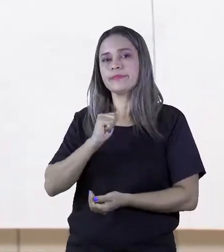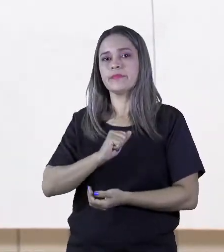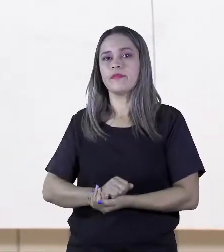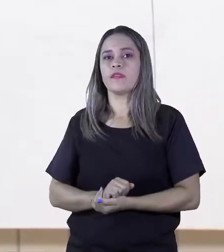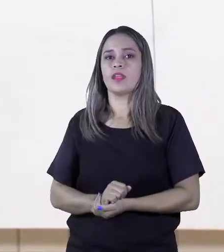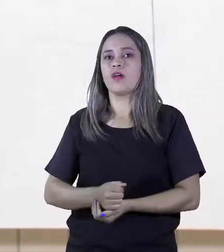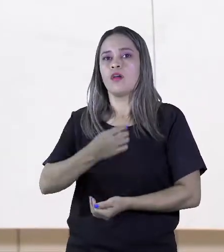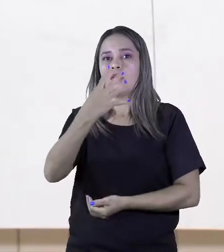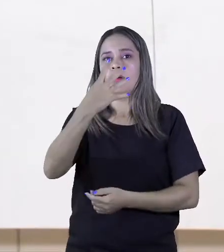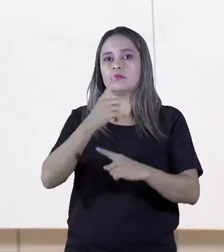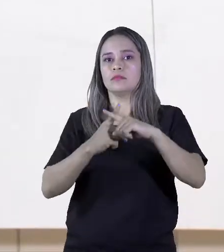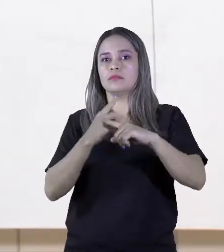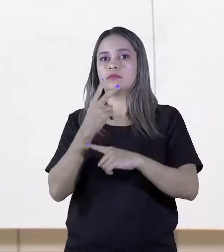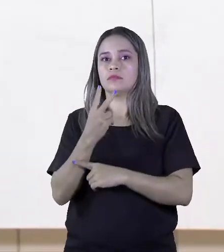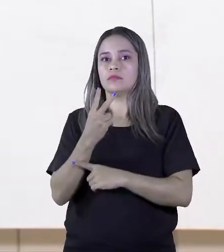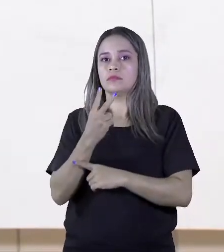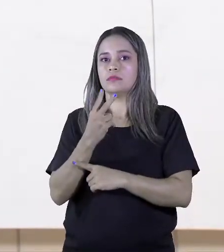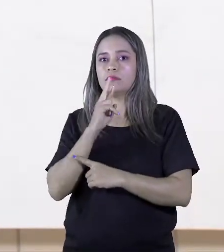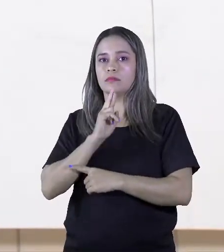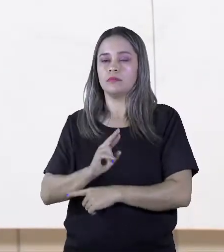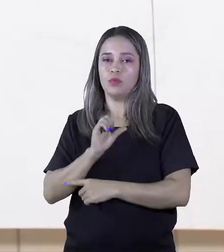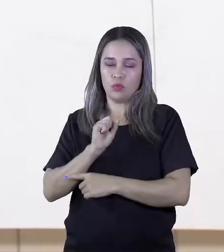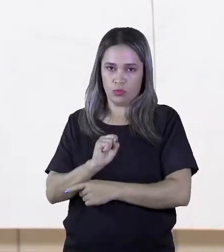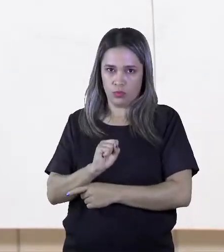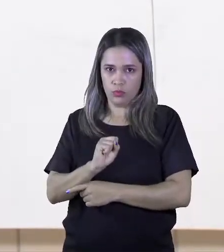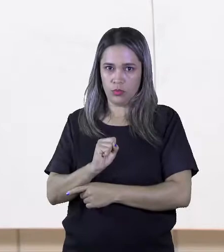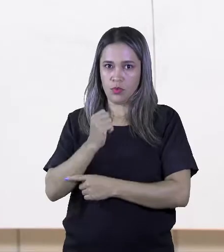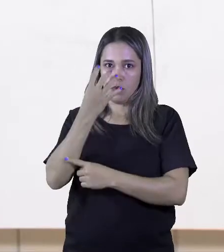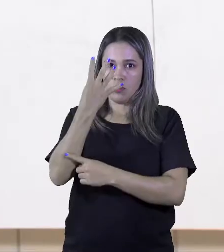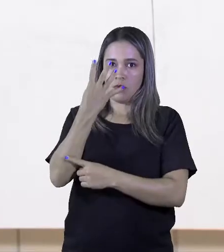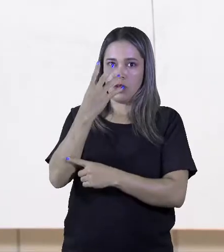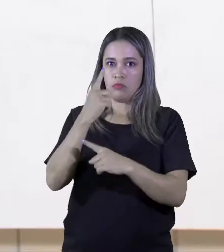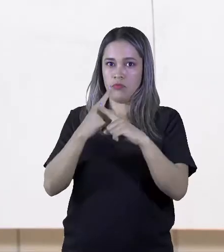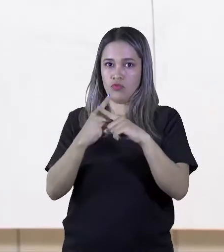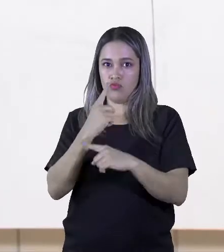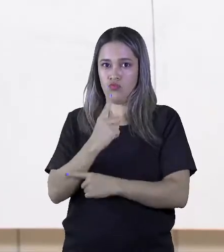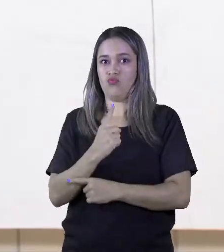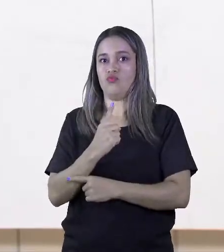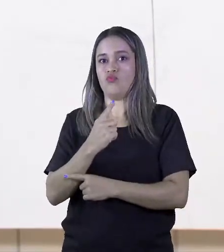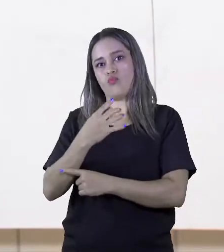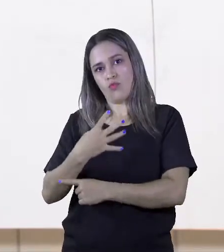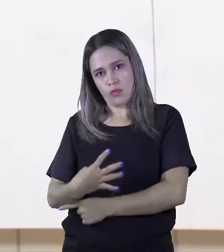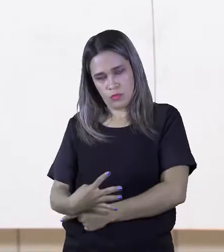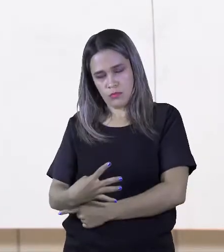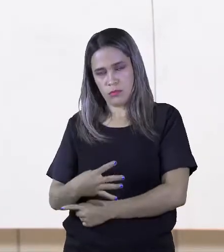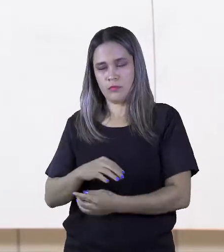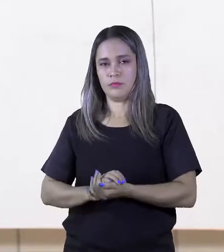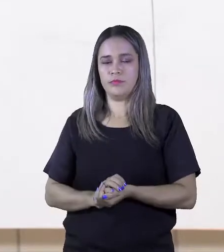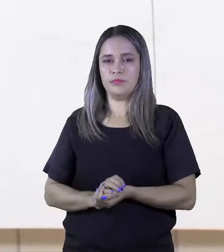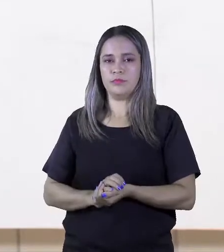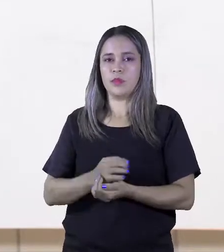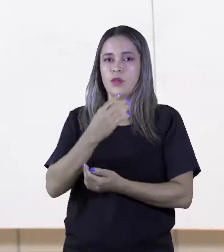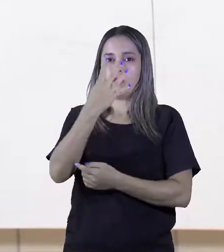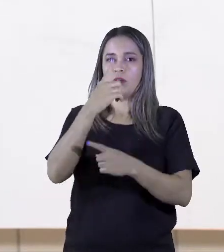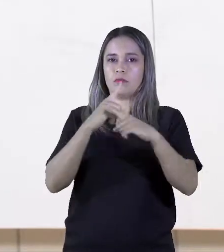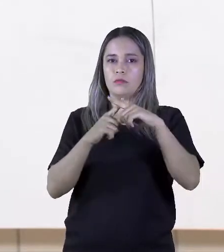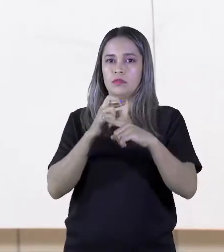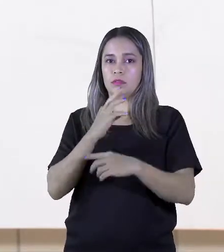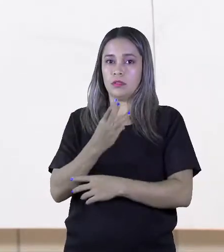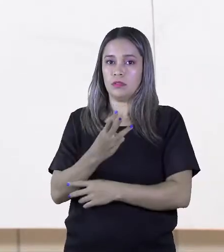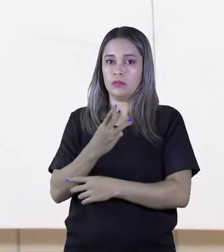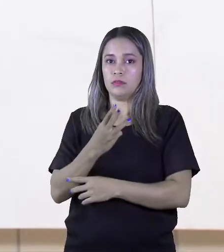vezes 2, 8. 4 vezes 1, 4. 4 vezes